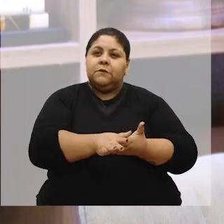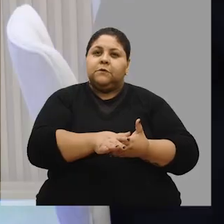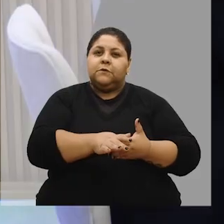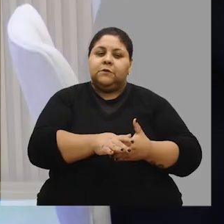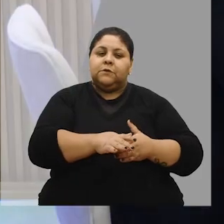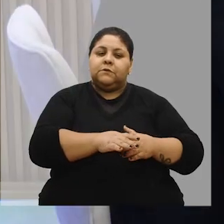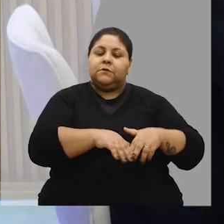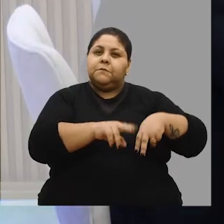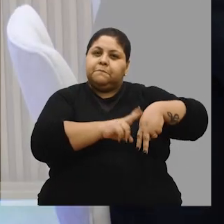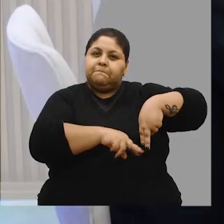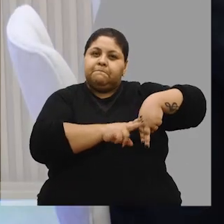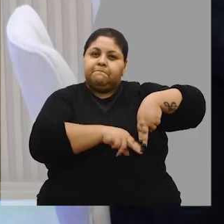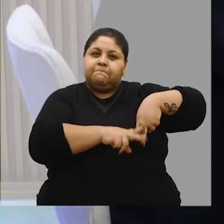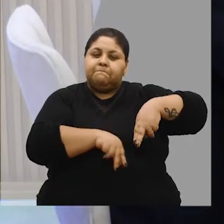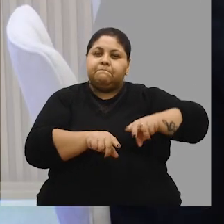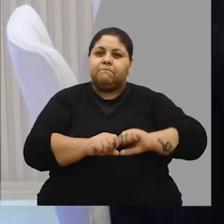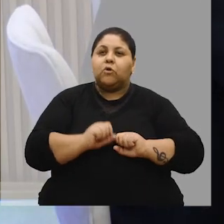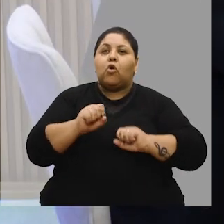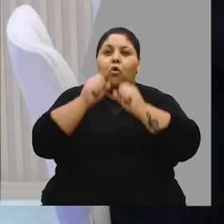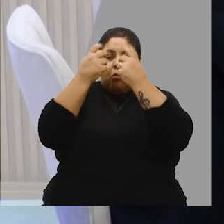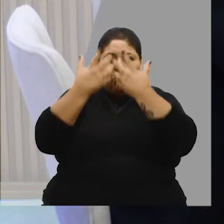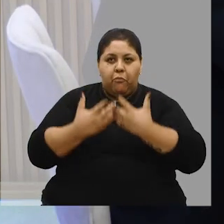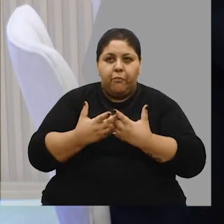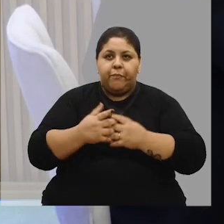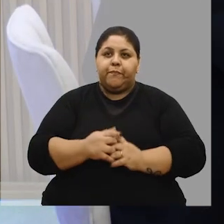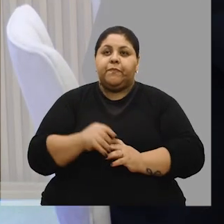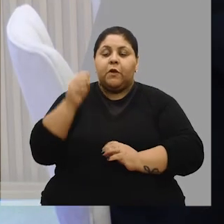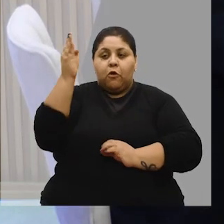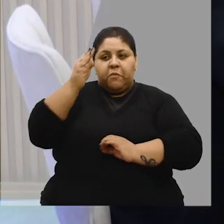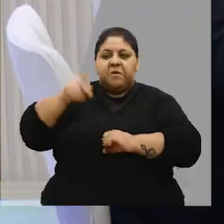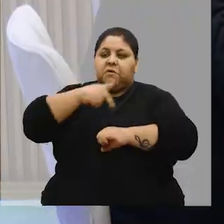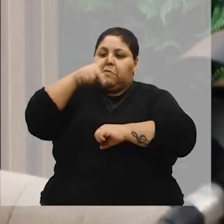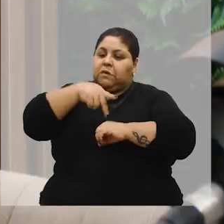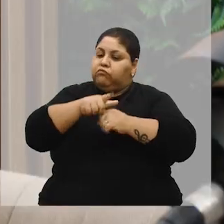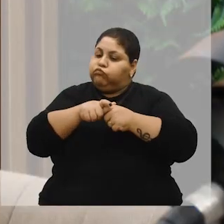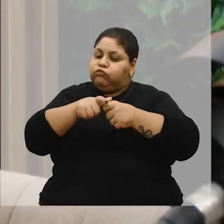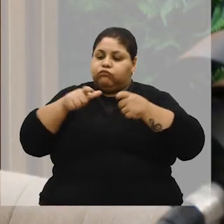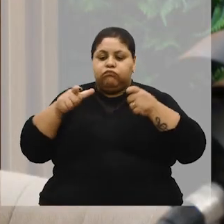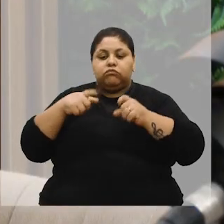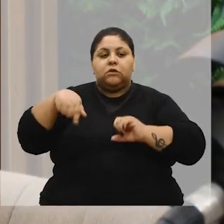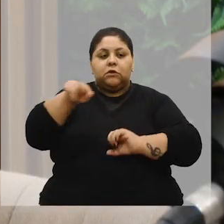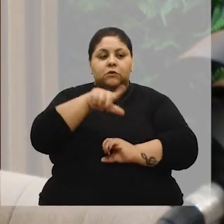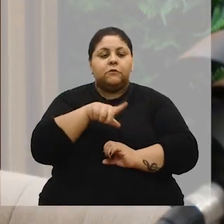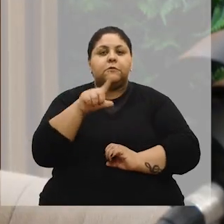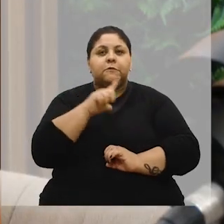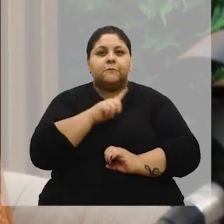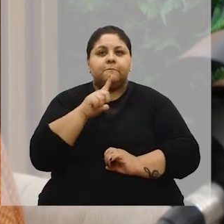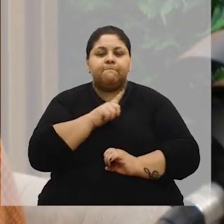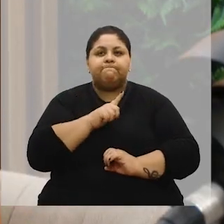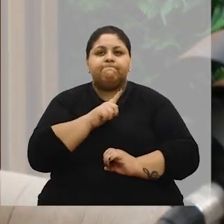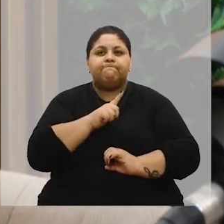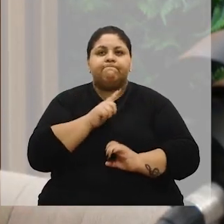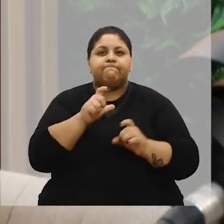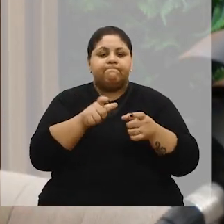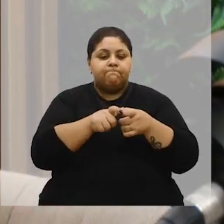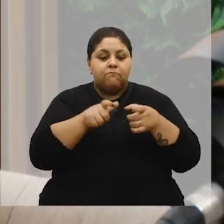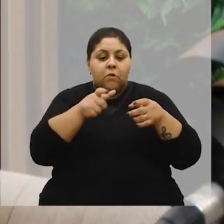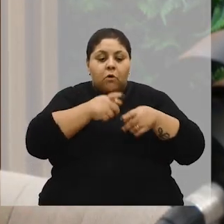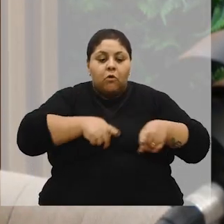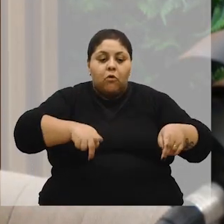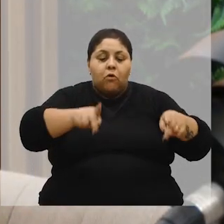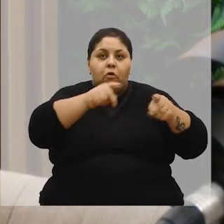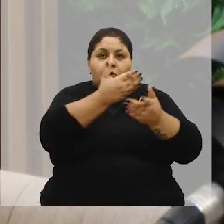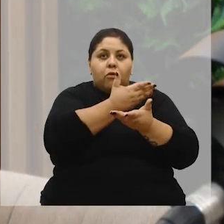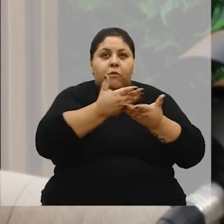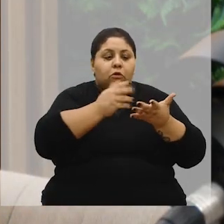também? Então, o Brasil é um país gigantesco, né? A gente tem uma nação constituída a partir